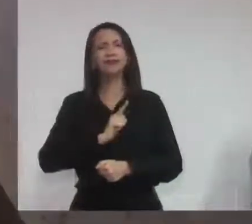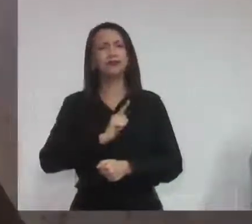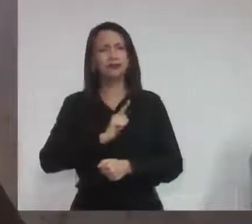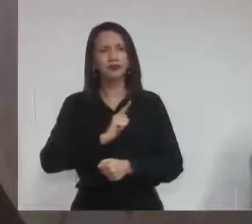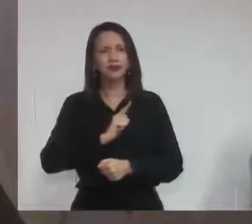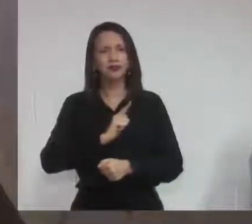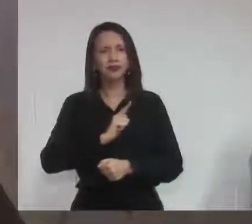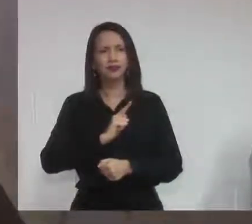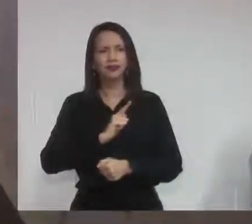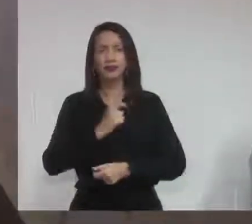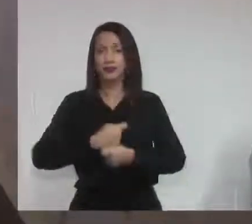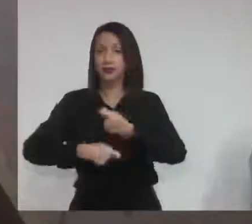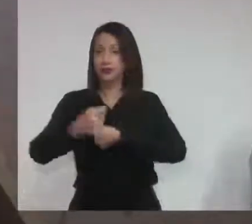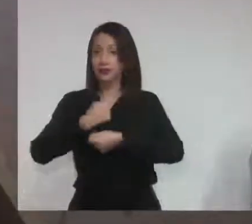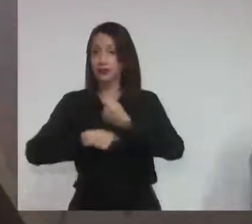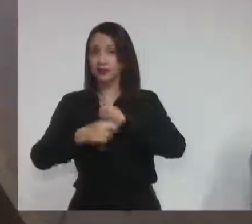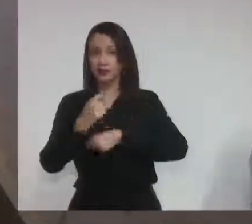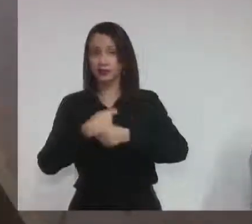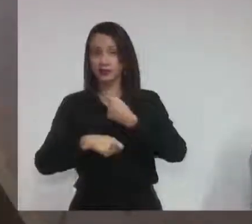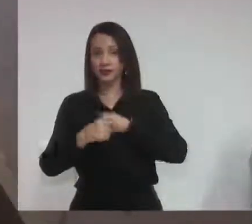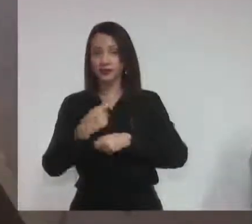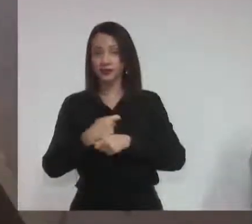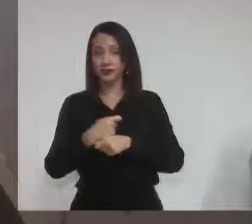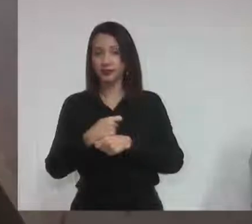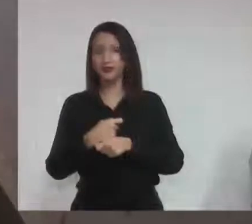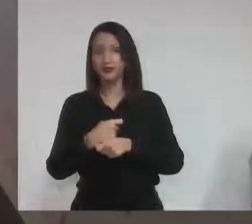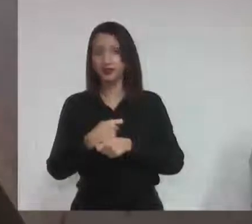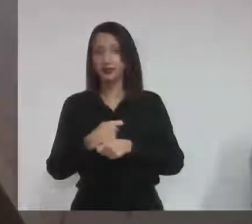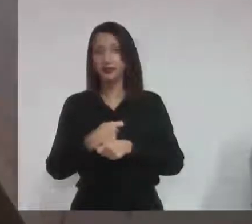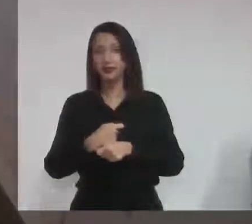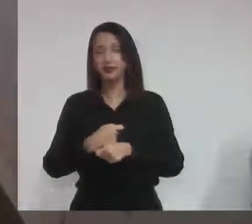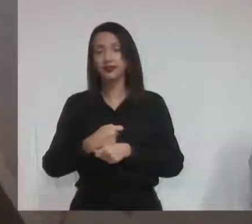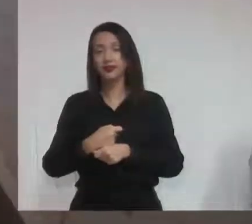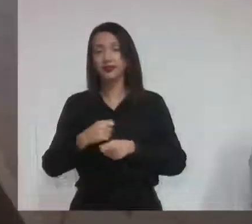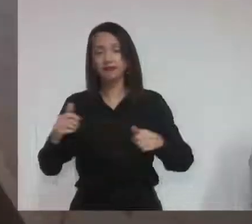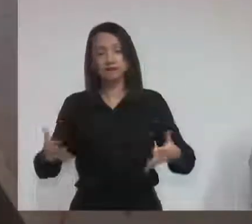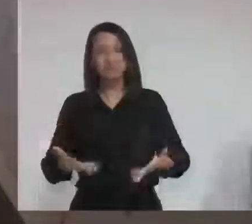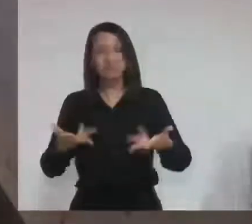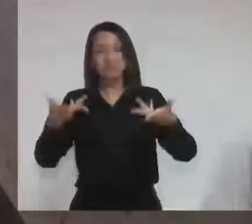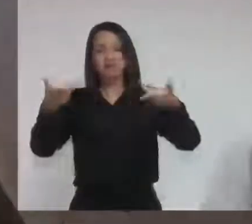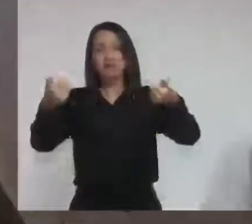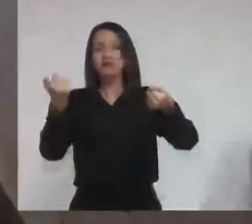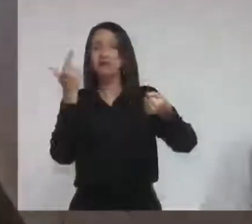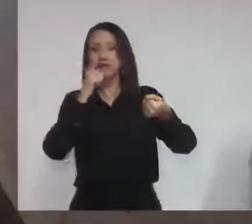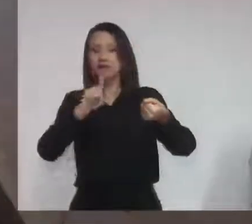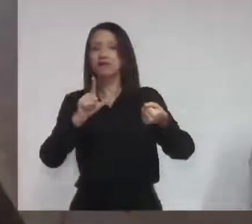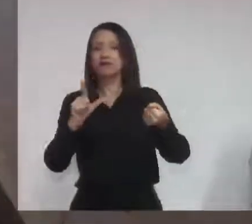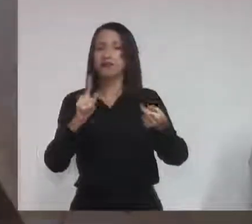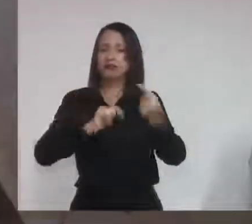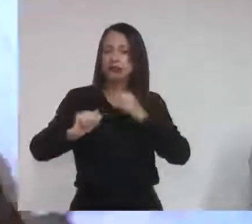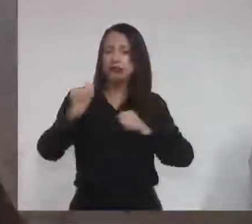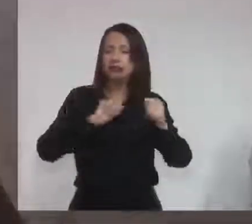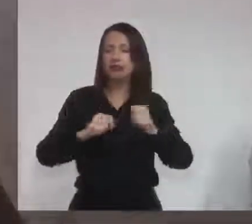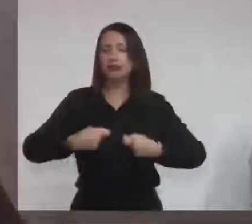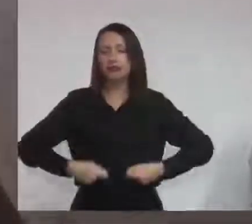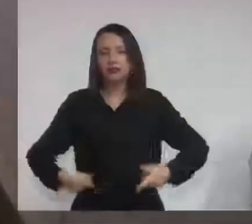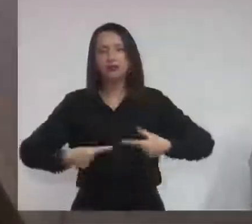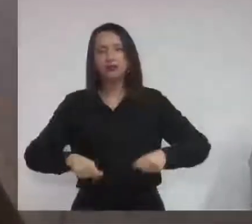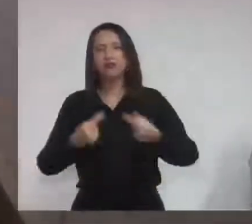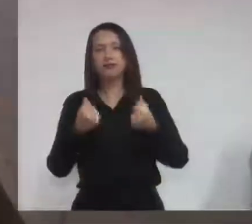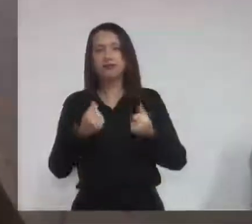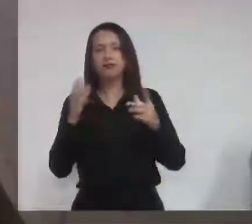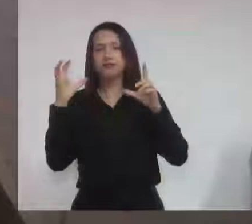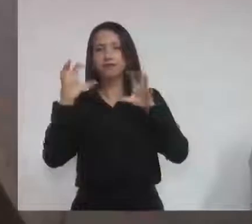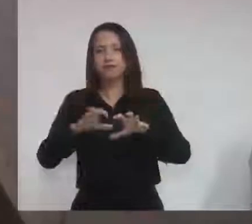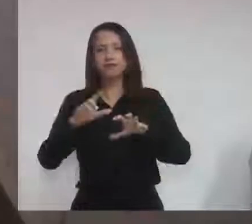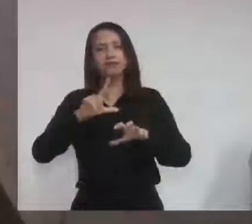uma administração austera que procure minimizar gastos, claro que sem afetar a qualidade